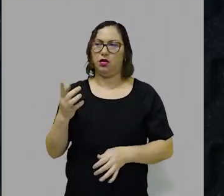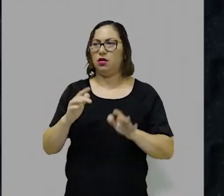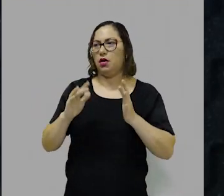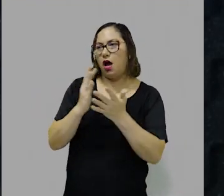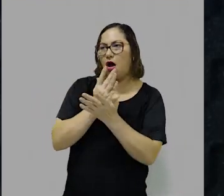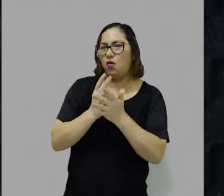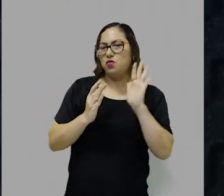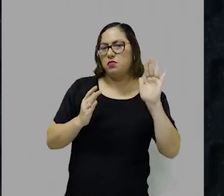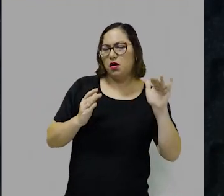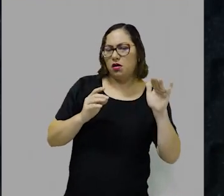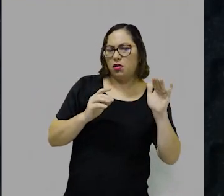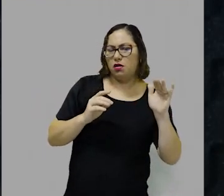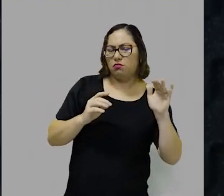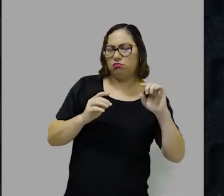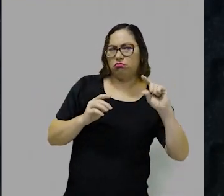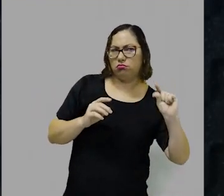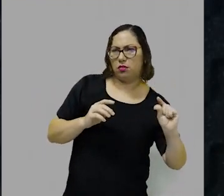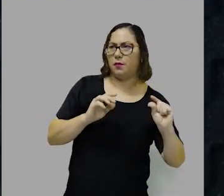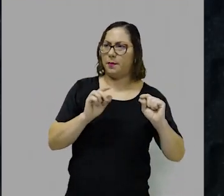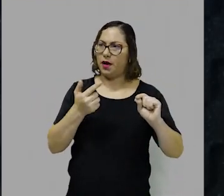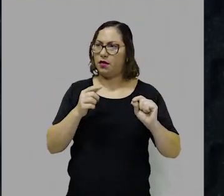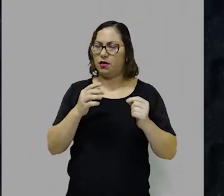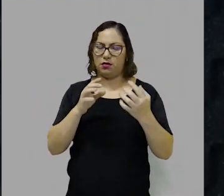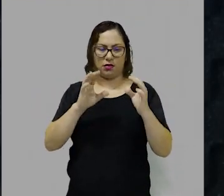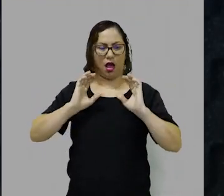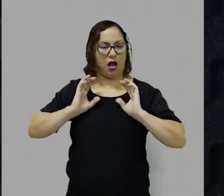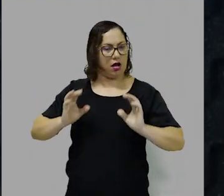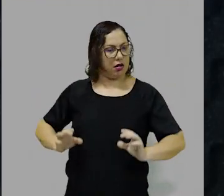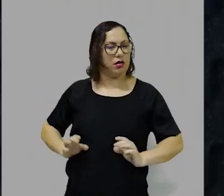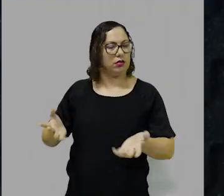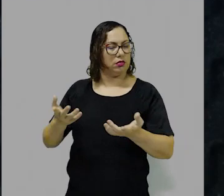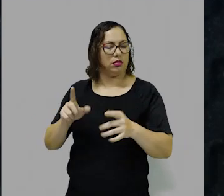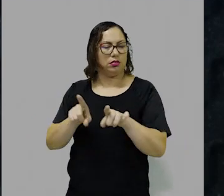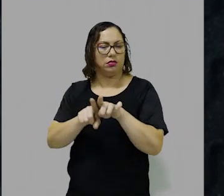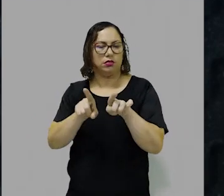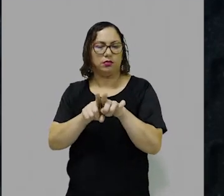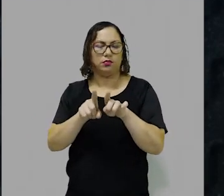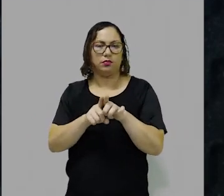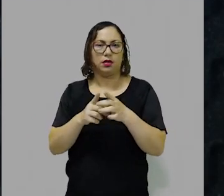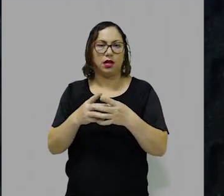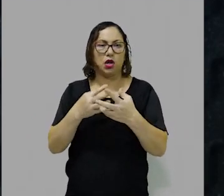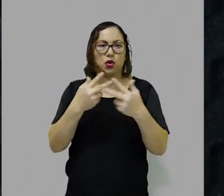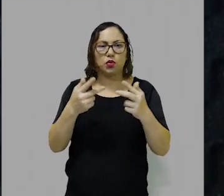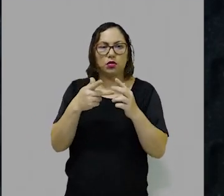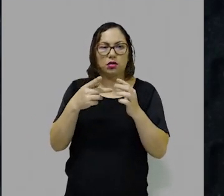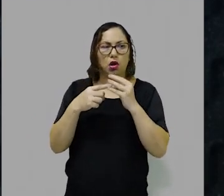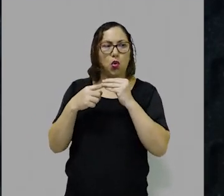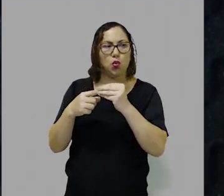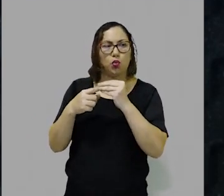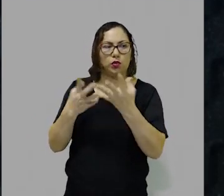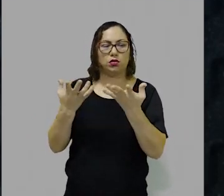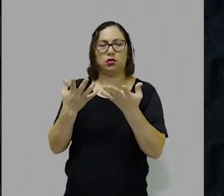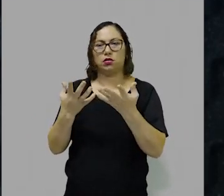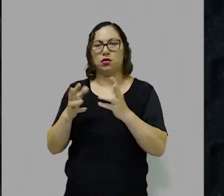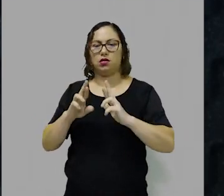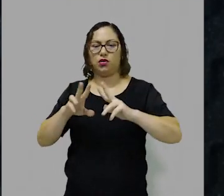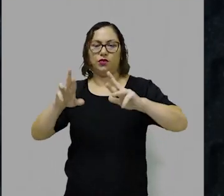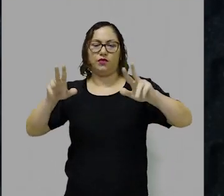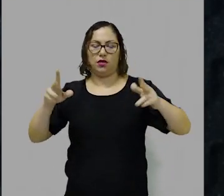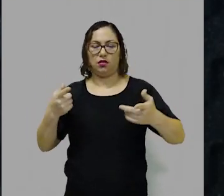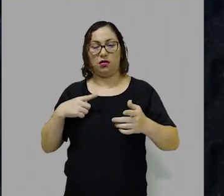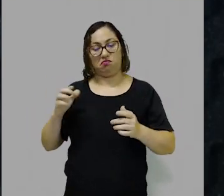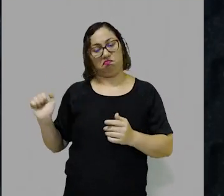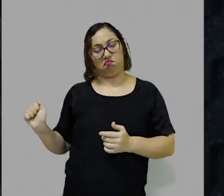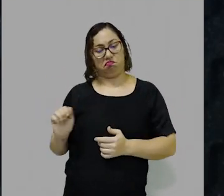baratos, mas em função da característica, em função de serem peças quase únicas e diferenciadas, eles têm valores